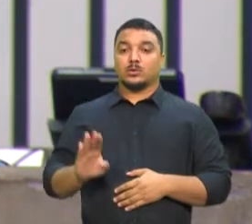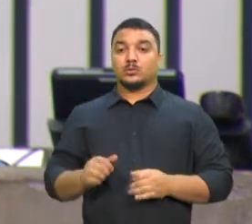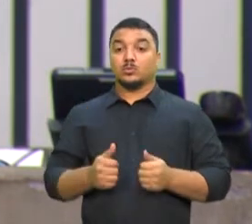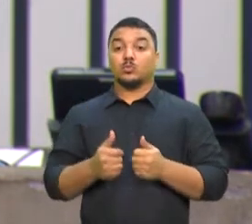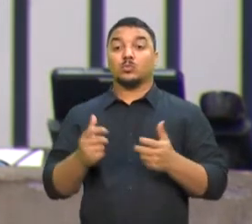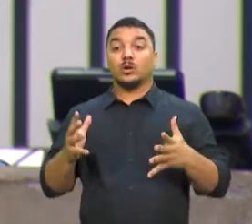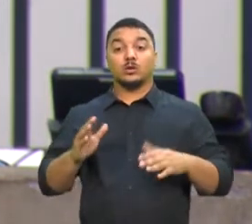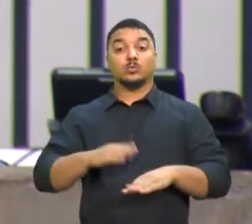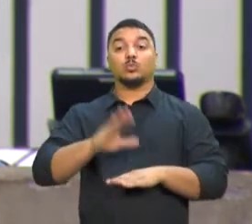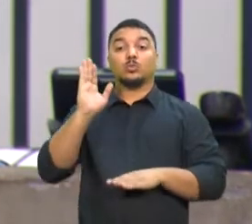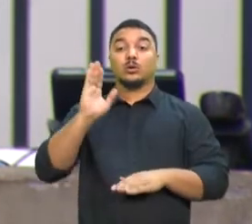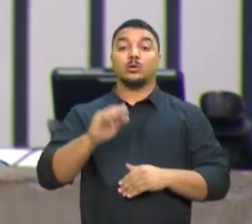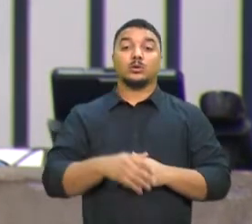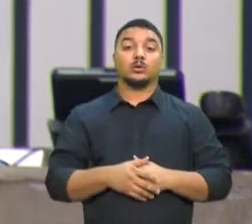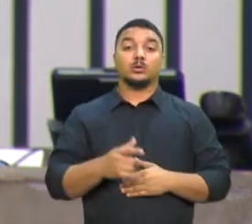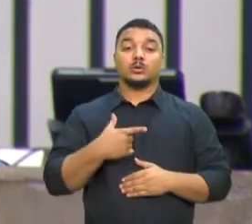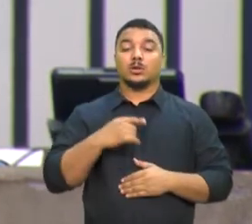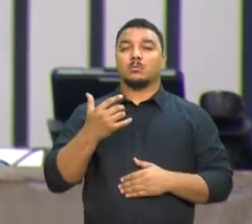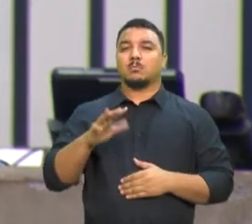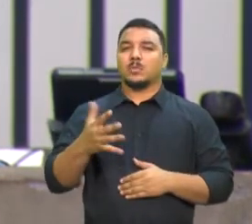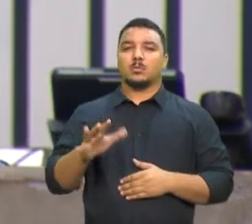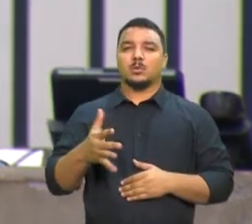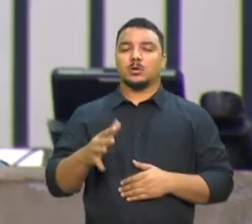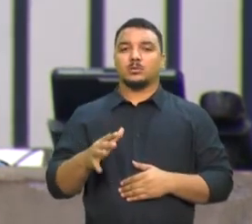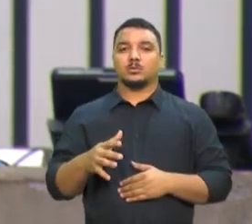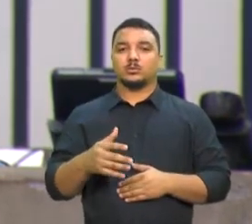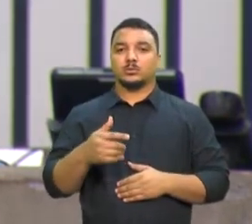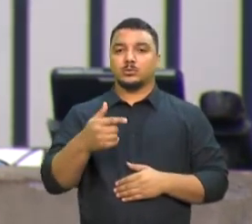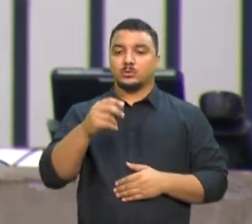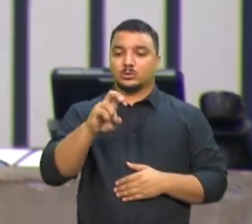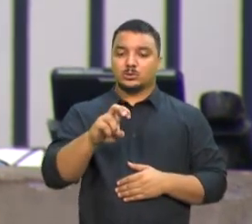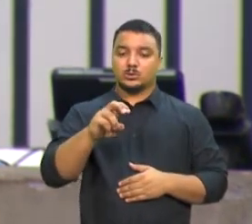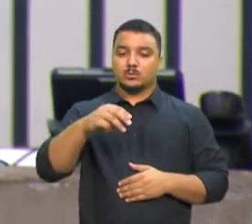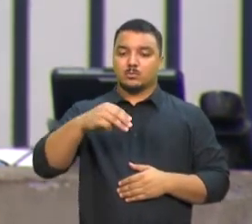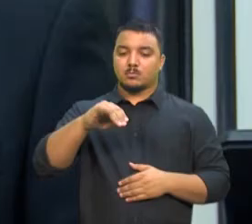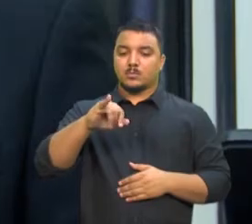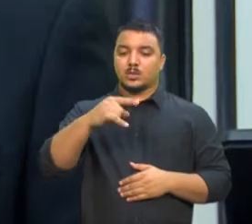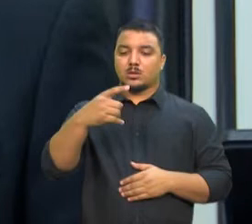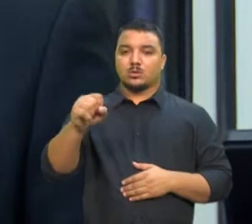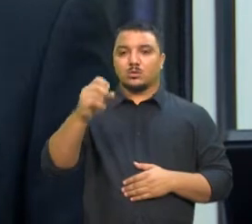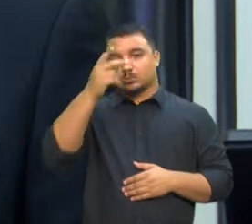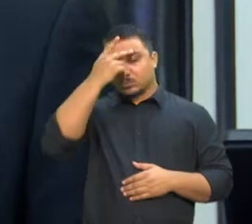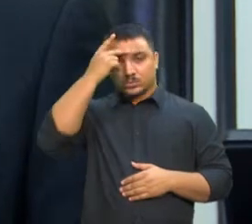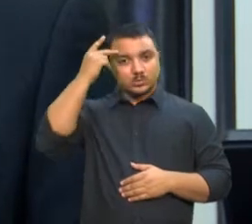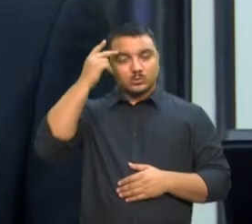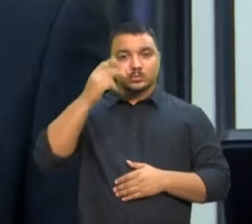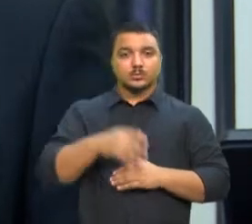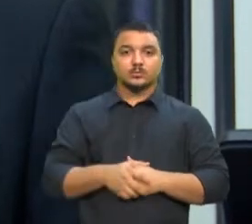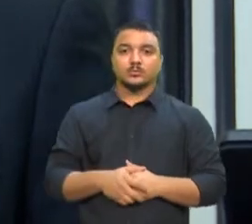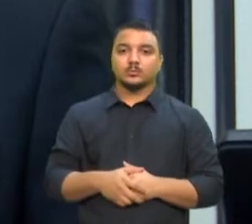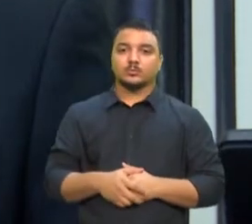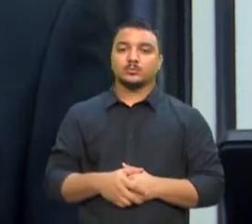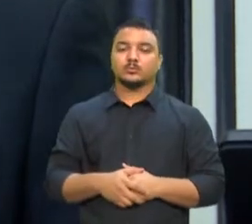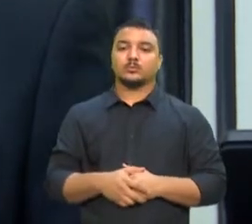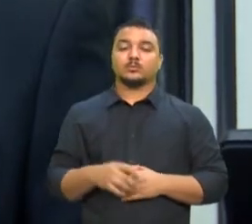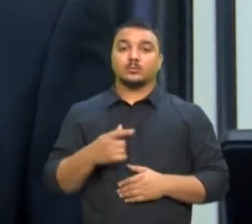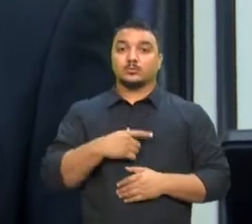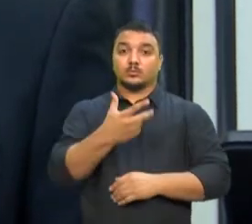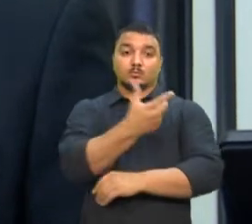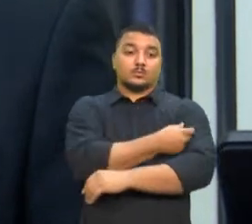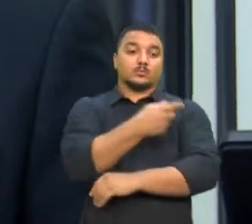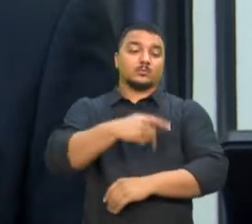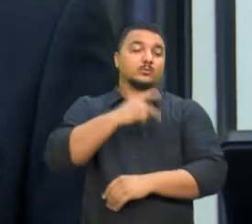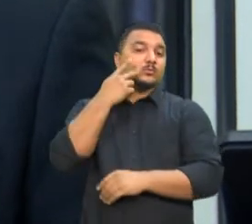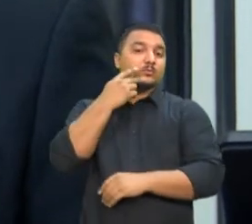número chega a aproximadamente 5 milhões de pessoas. O presidente informou que a vacina cearense